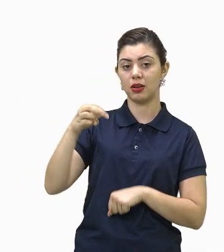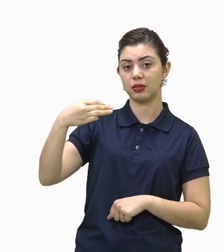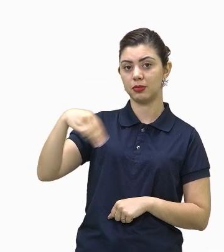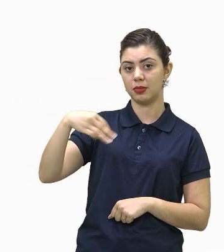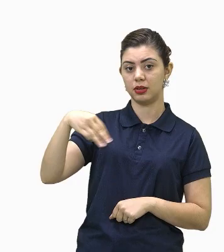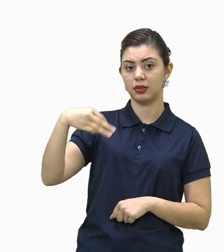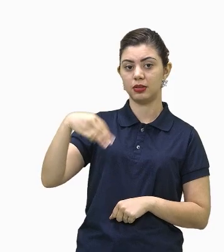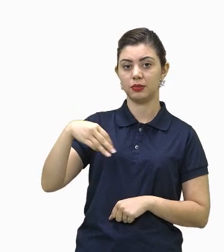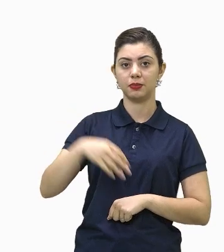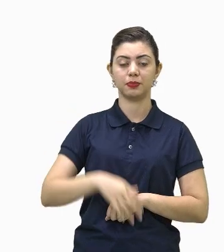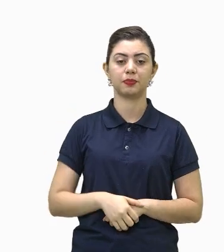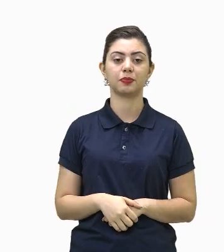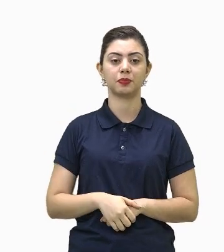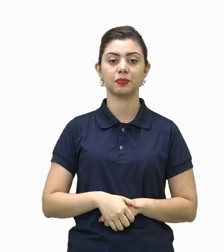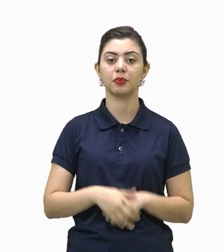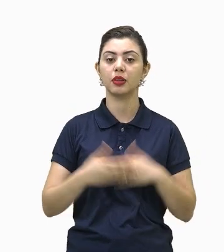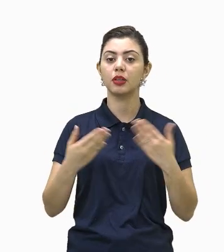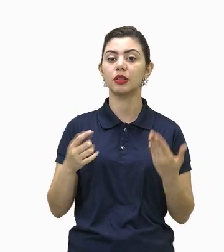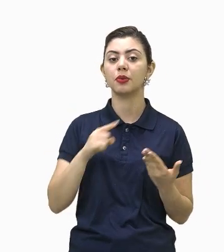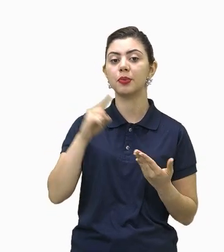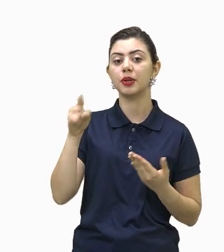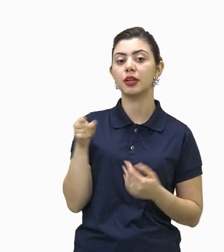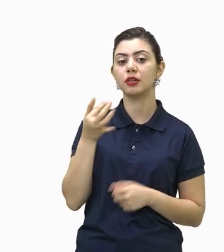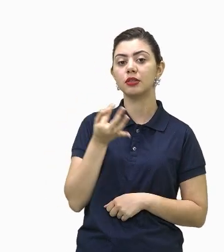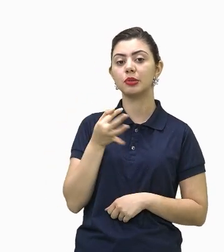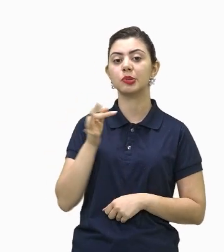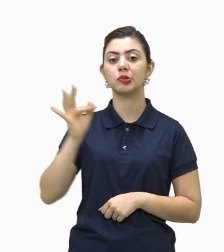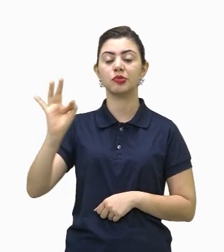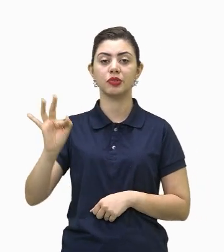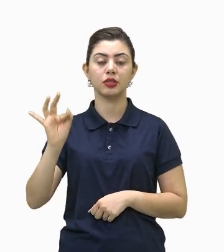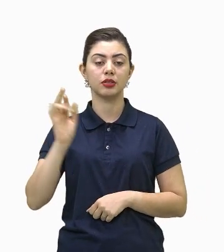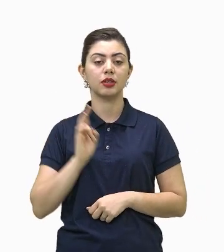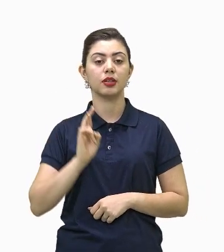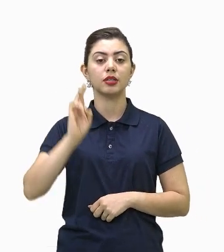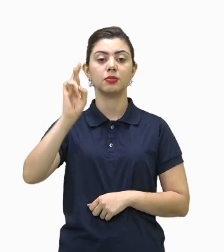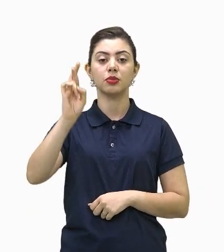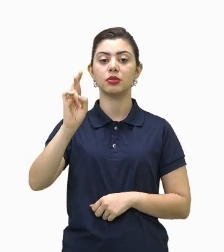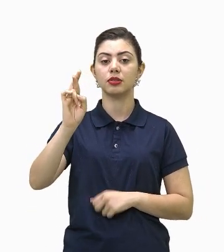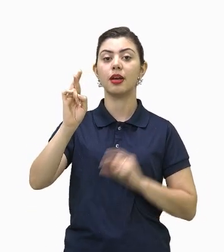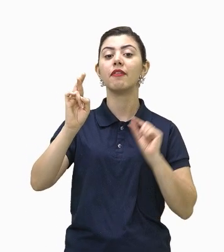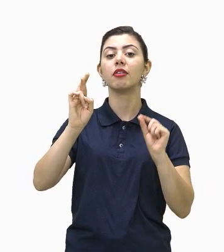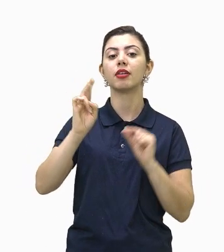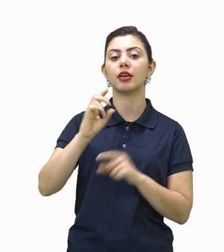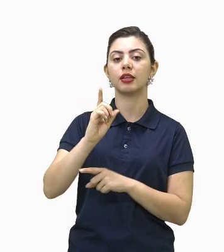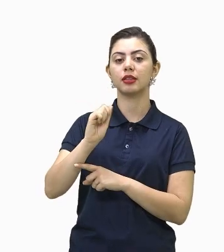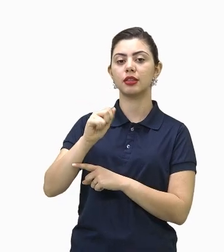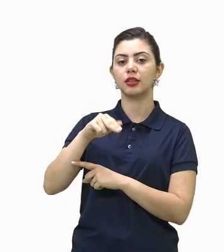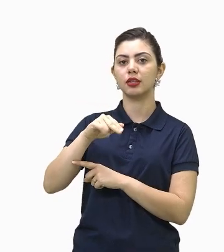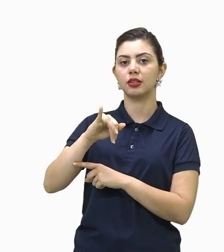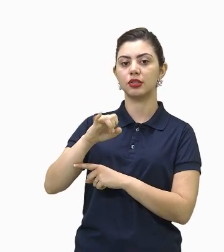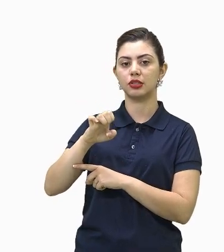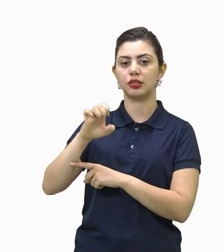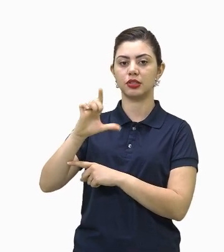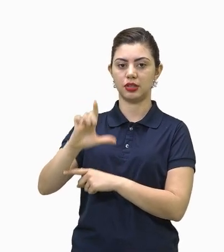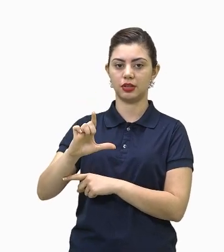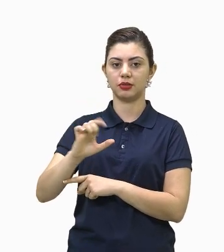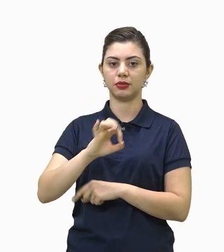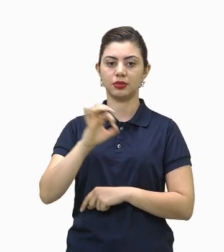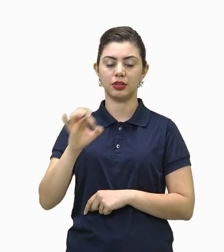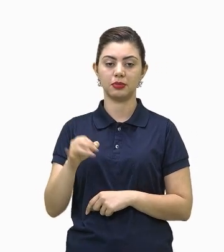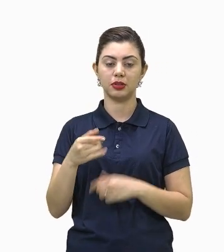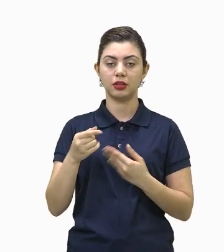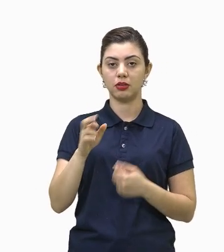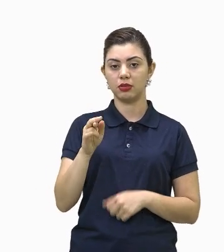Dessa vez, a tarefa de ocupação francesa foi dada a Daniel de la Touche. Na